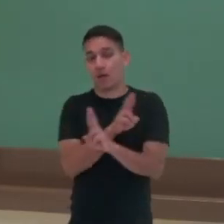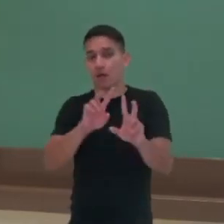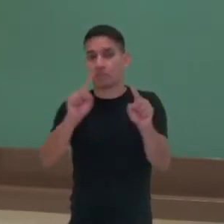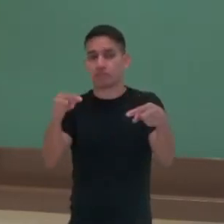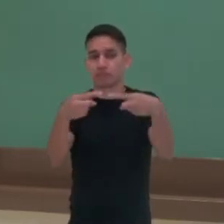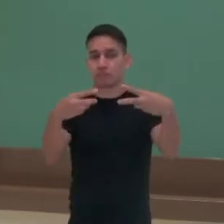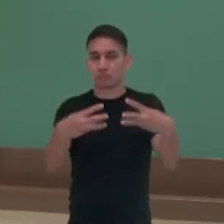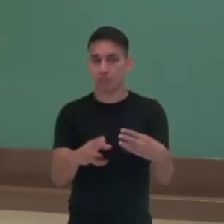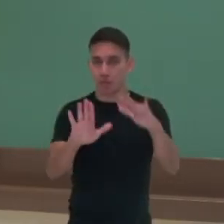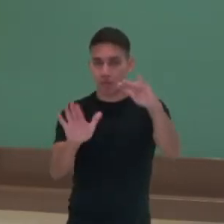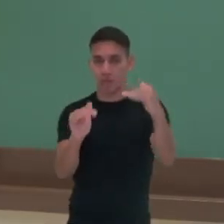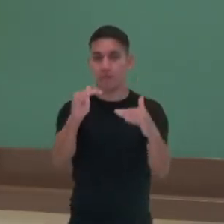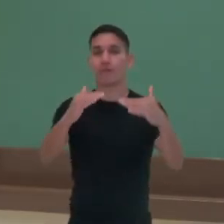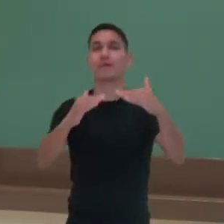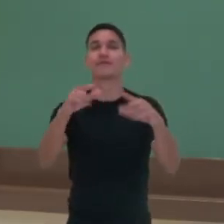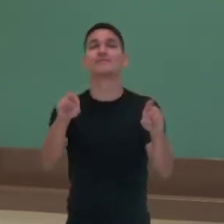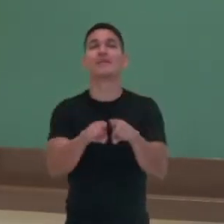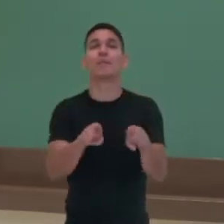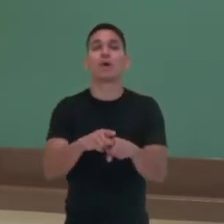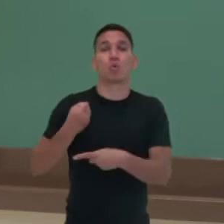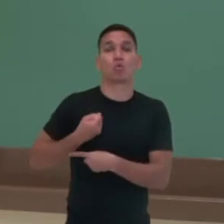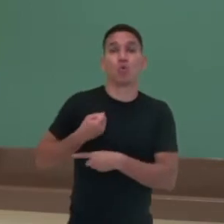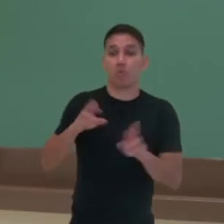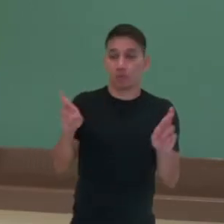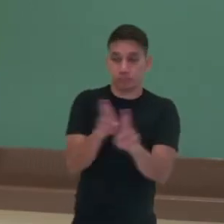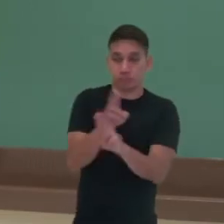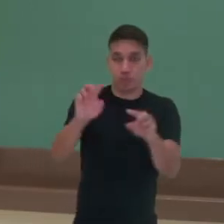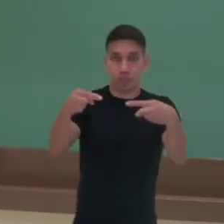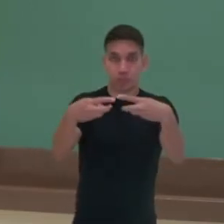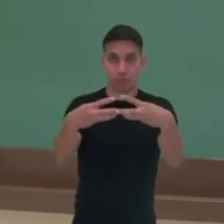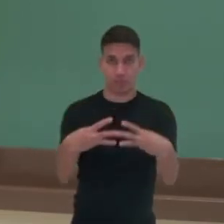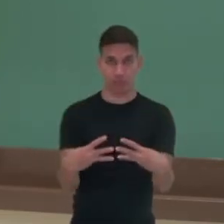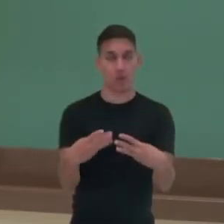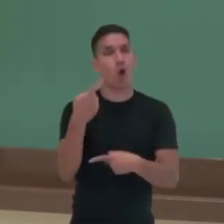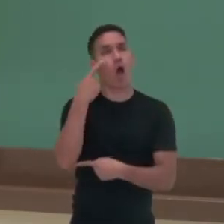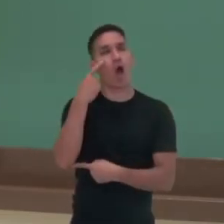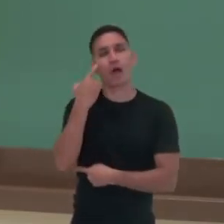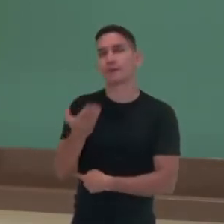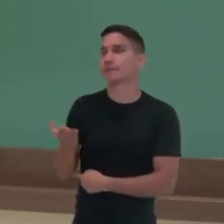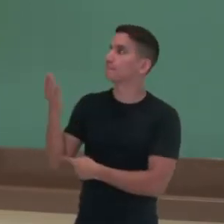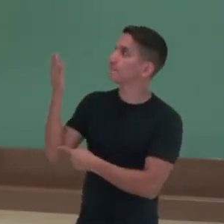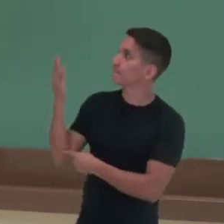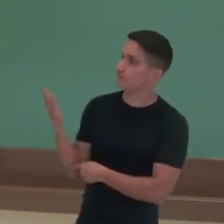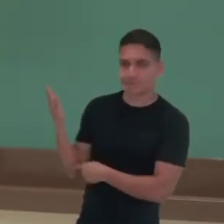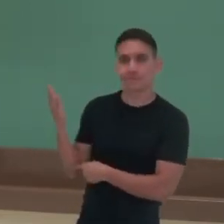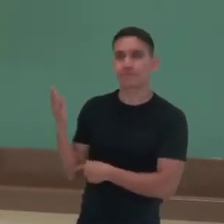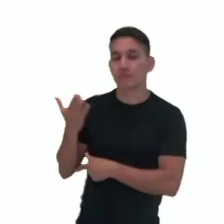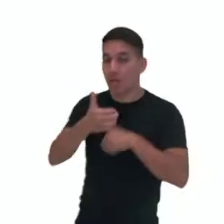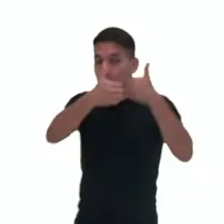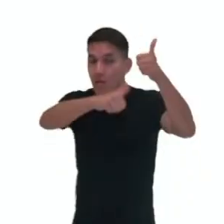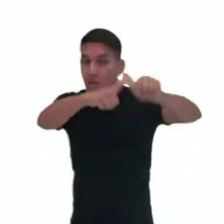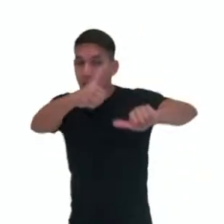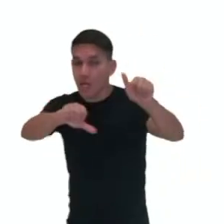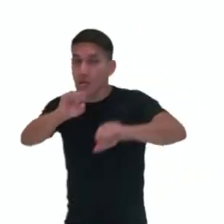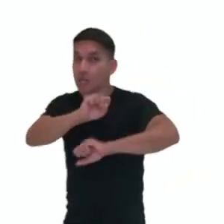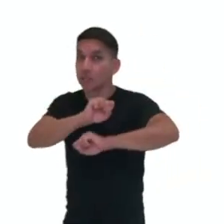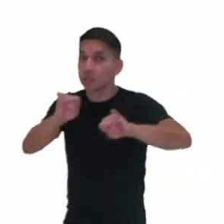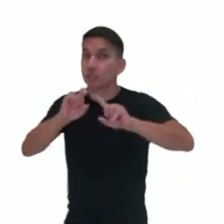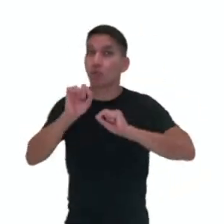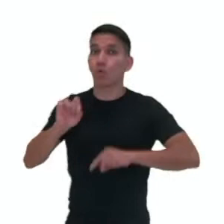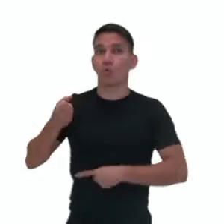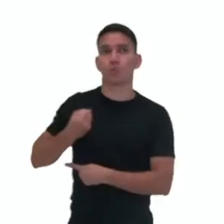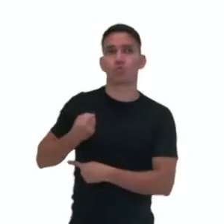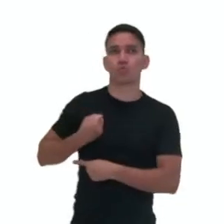proporção e números diretamente proporcionais. Veja, verificar se os números